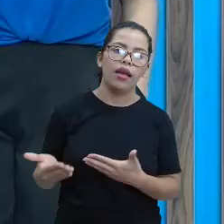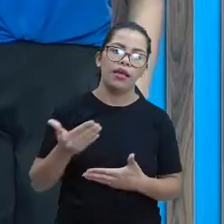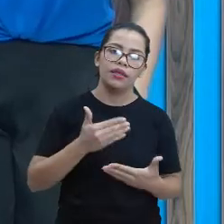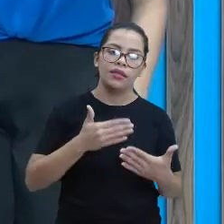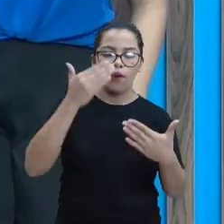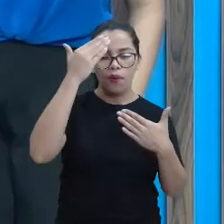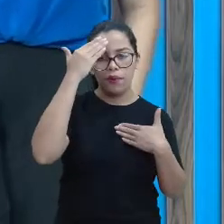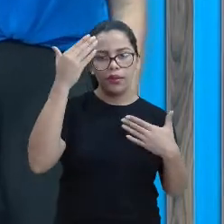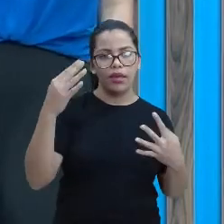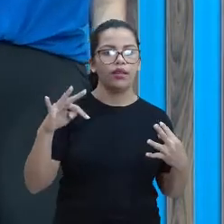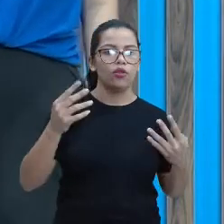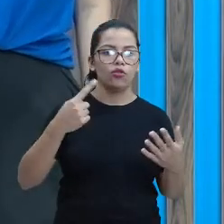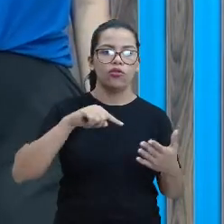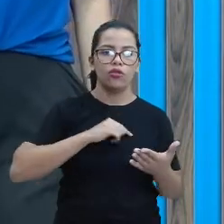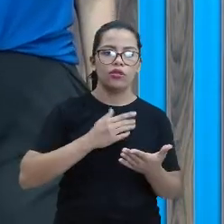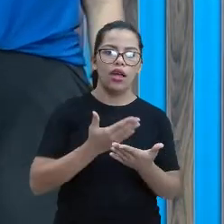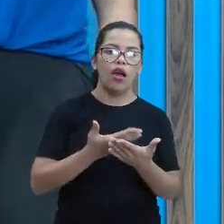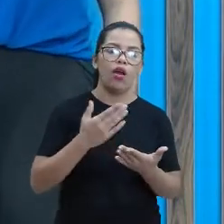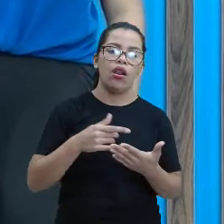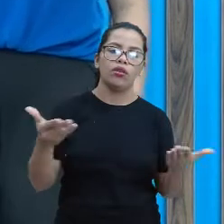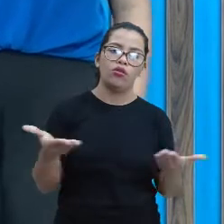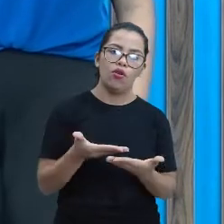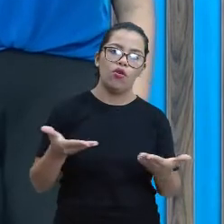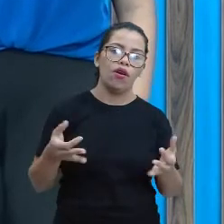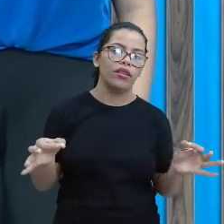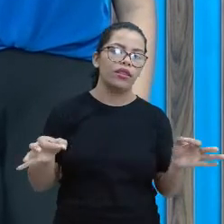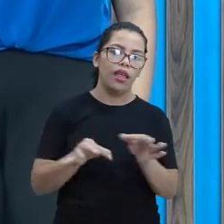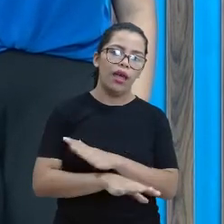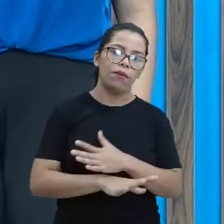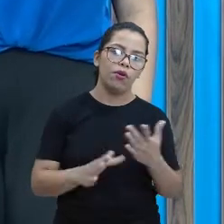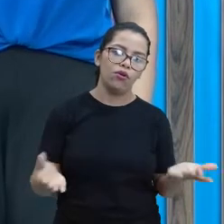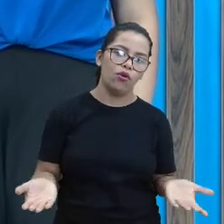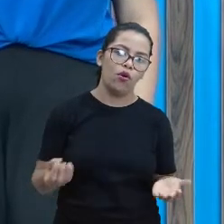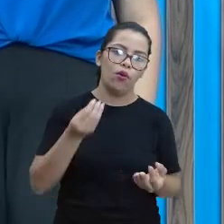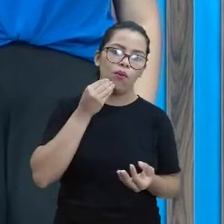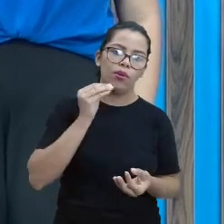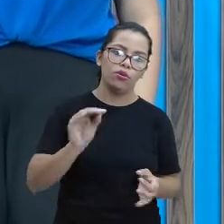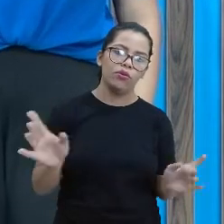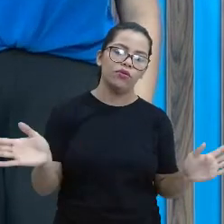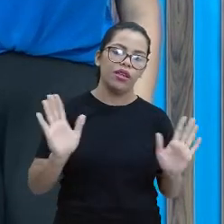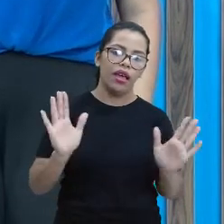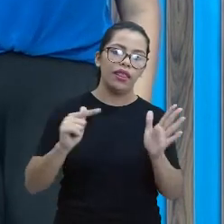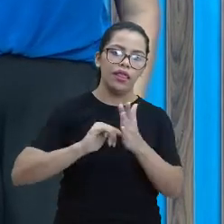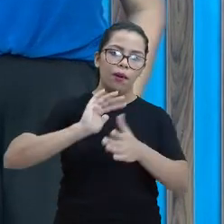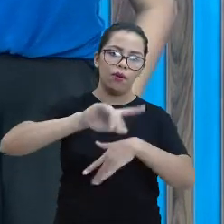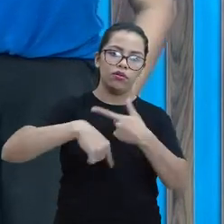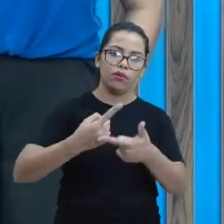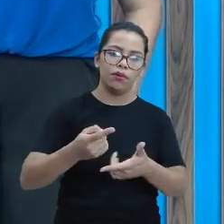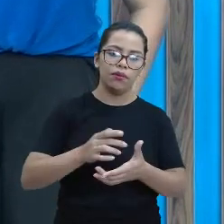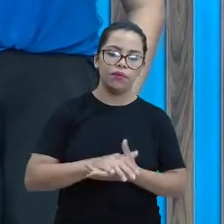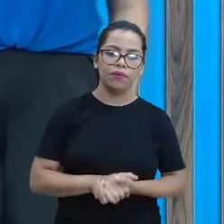muito obrigada. E nossa aula de hoje termina aqui, infelizmente. Um beijo enorme para vocês e até a próxima.